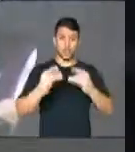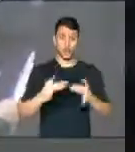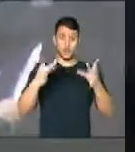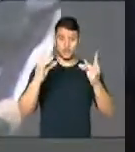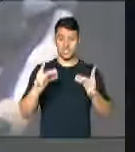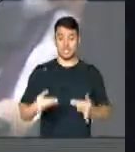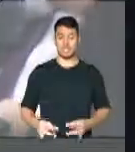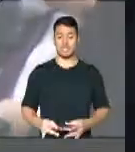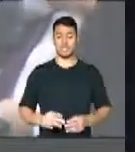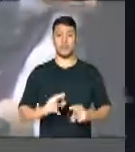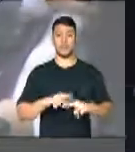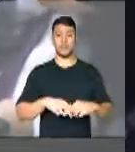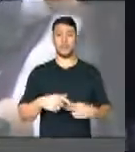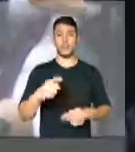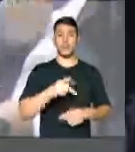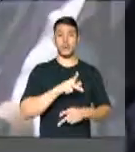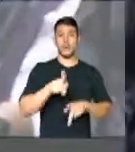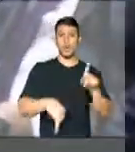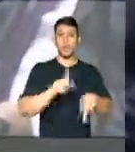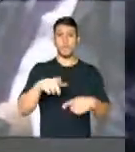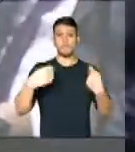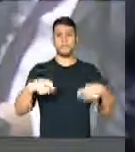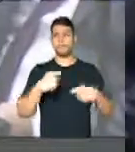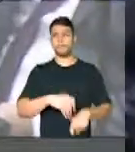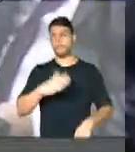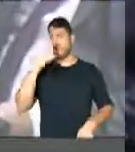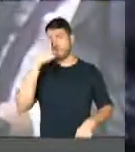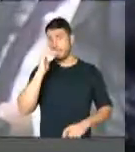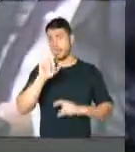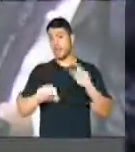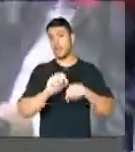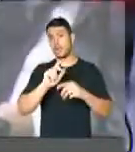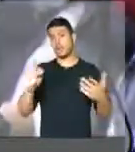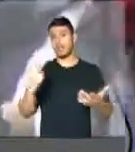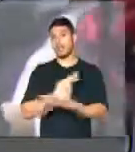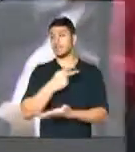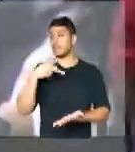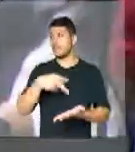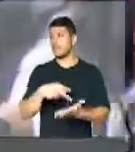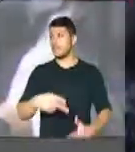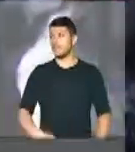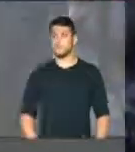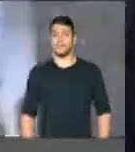esclarecer e saber das reais implicações. É uma reforma excludente e a oposição indica não.